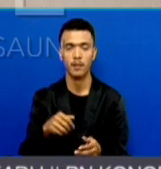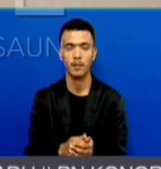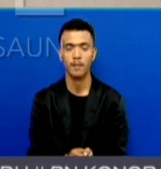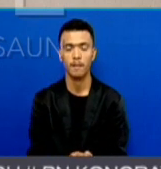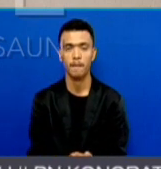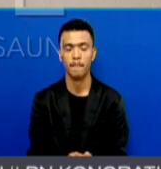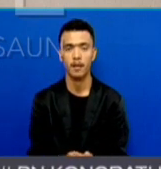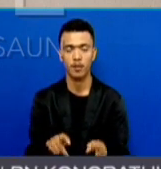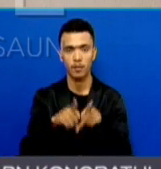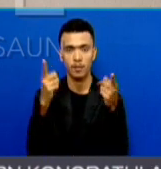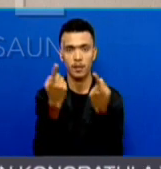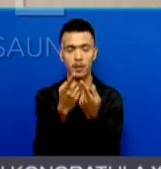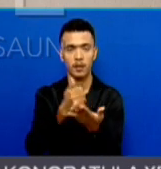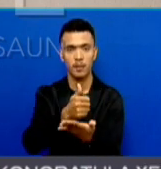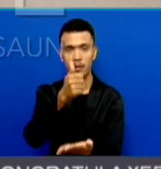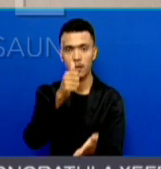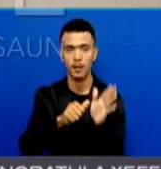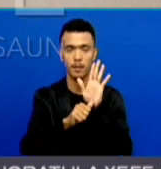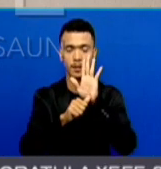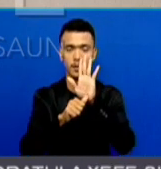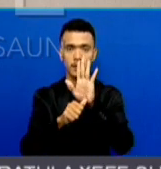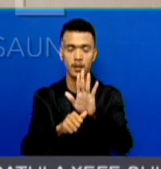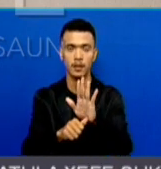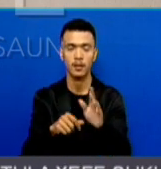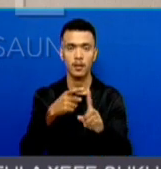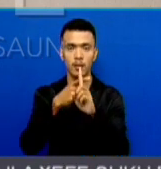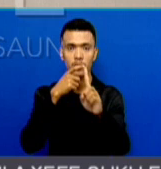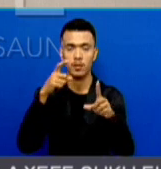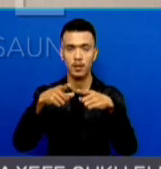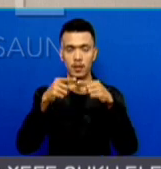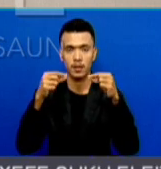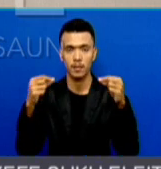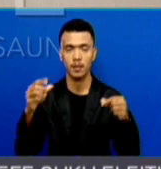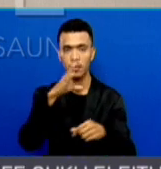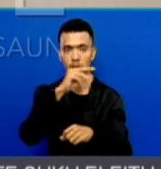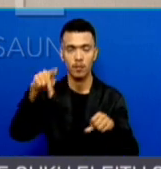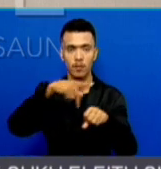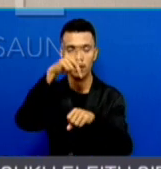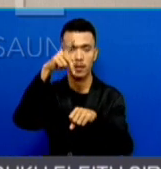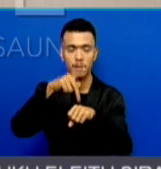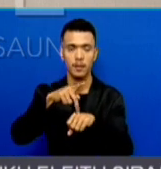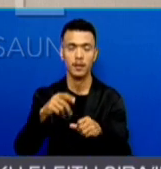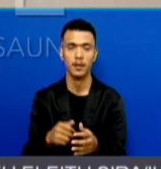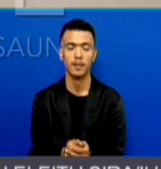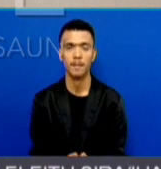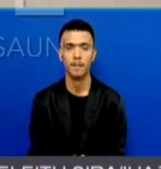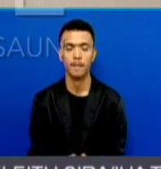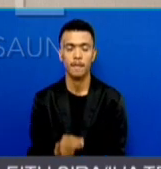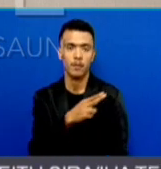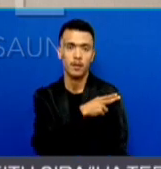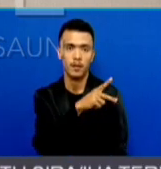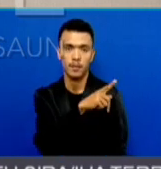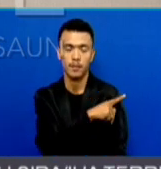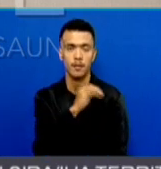a companhia Mananain mais apresenta o Rússia e Japão, o Rússia e Filipina, né? Se a UNDP